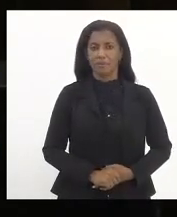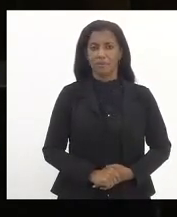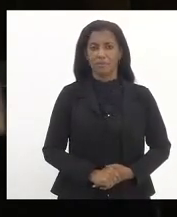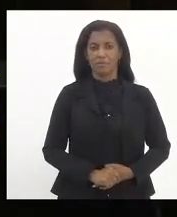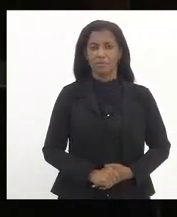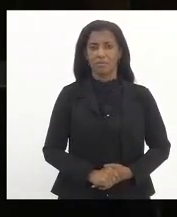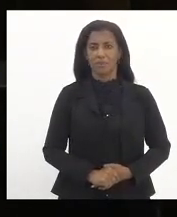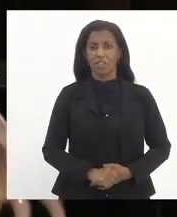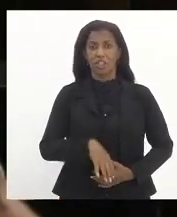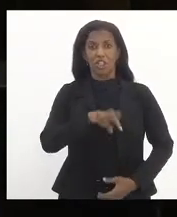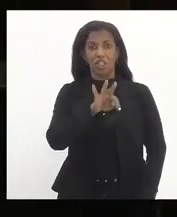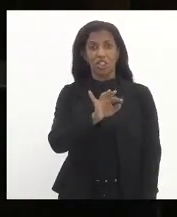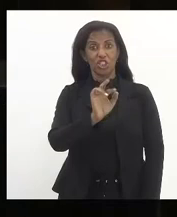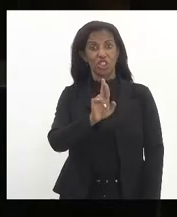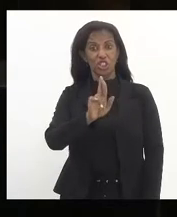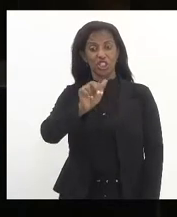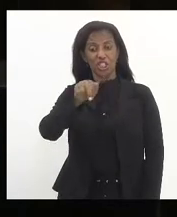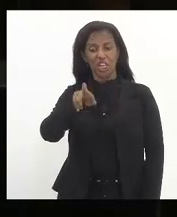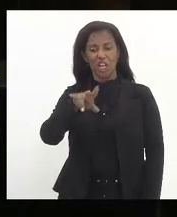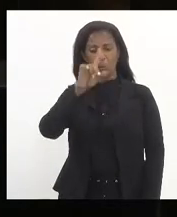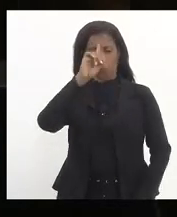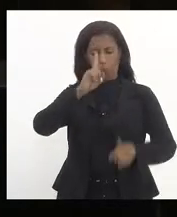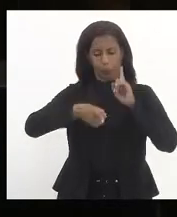Os tiranetes ficam assanhados.